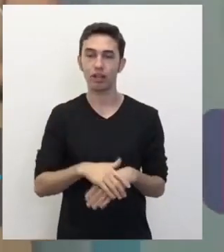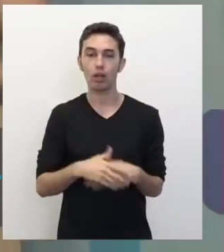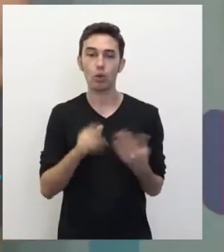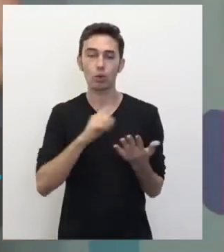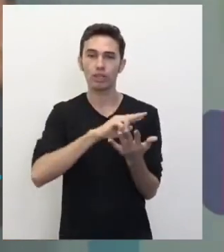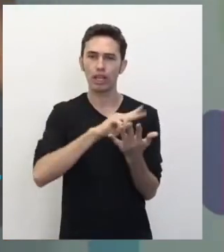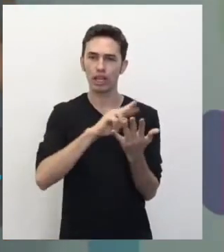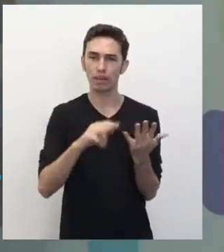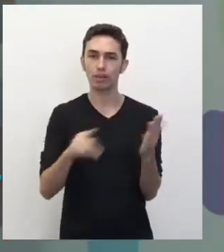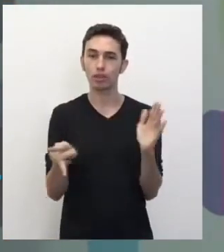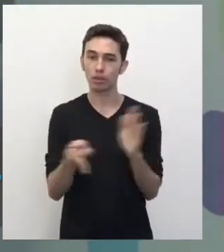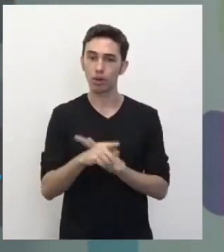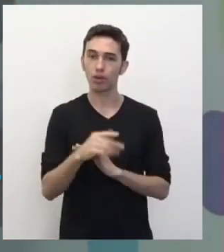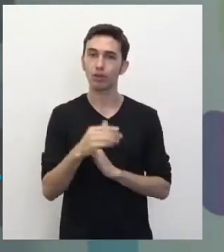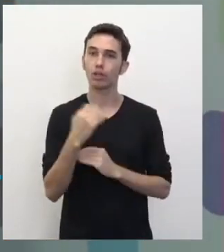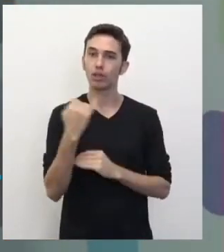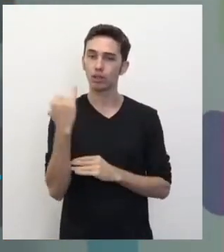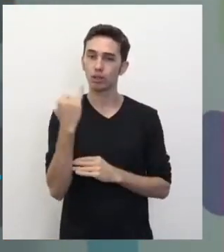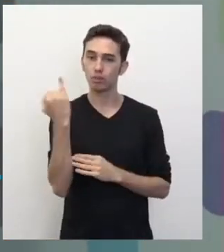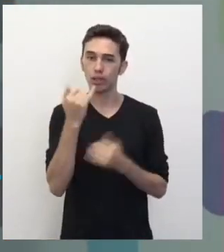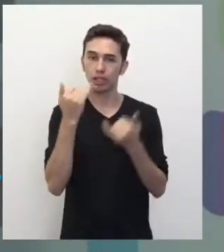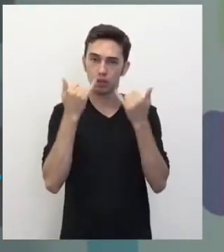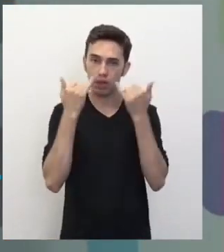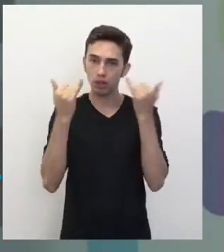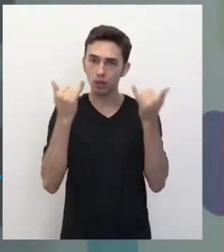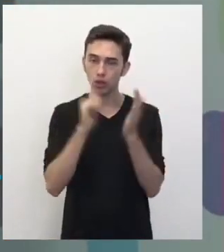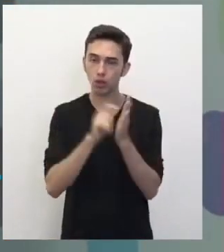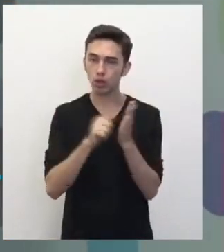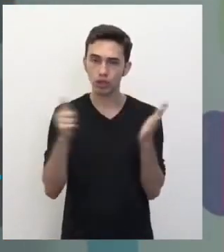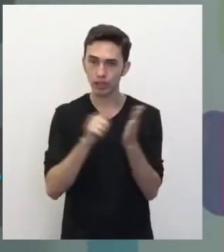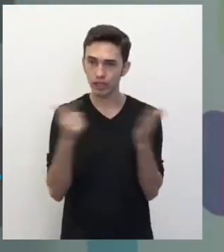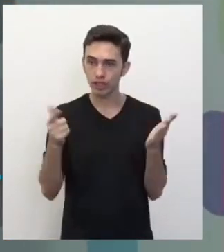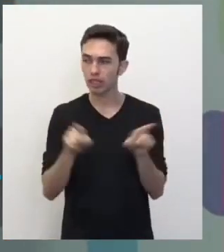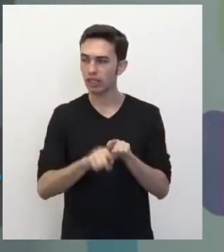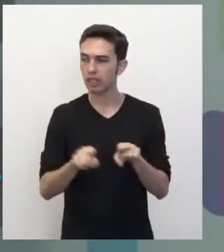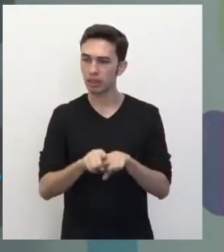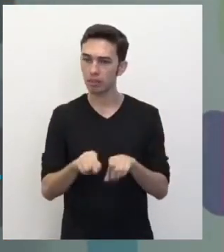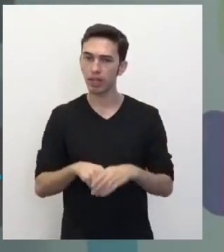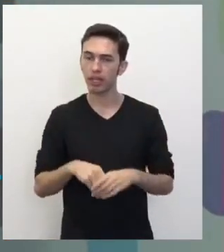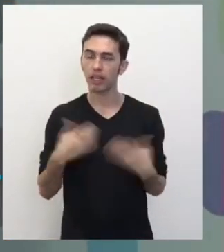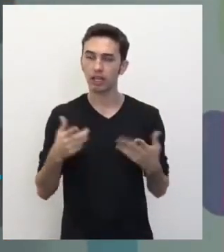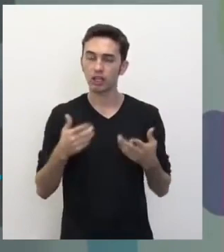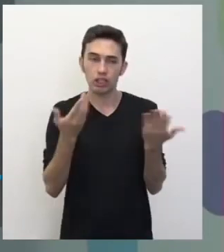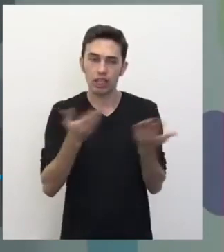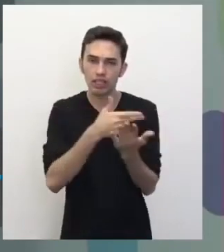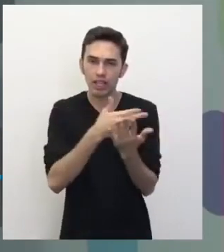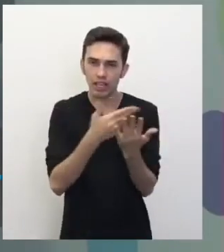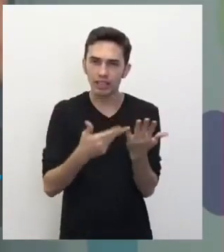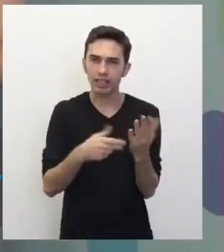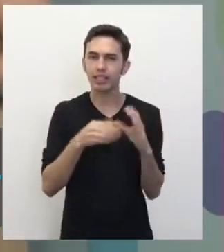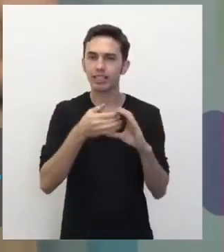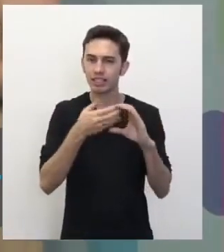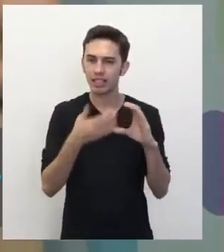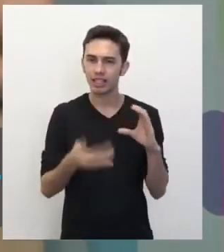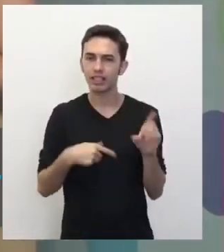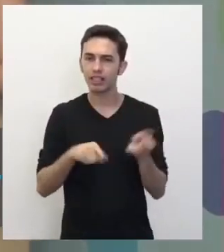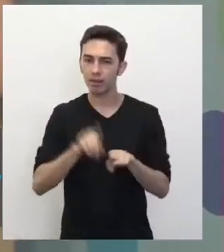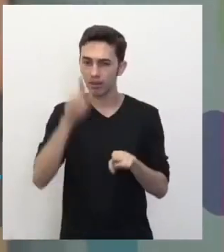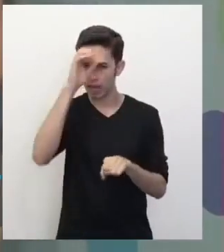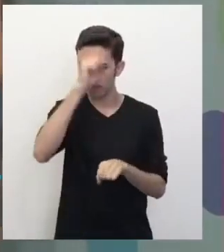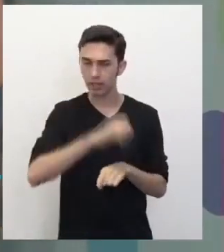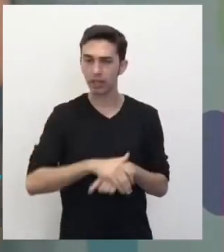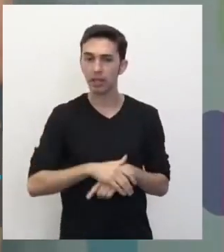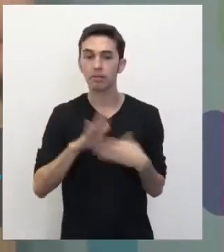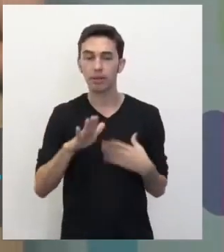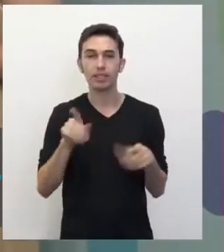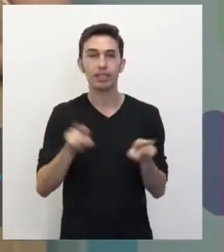uma notícia, lembrar da estrutura da notícia, de suas características, que a gente vai fazer isso hoje, lembrar das características, mas é importante a gente